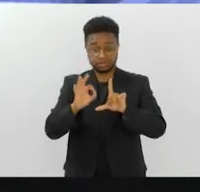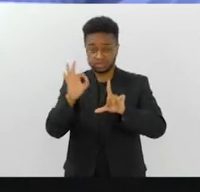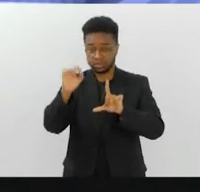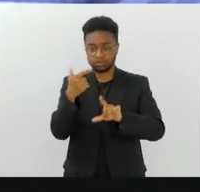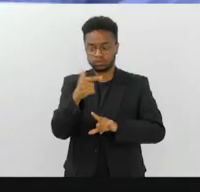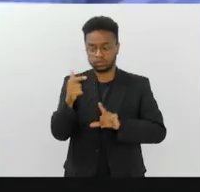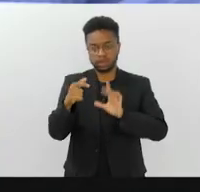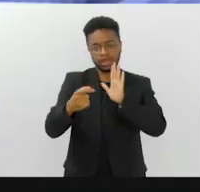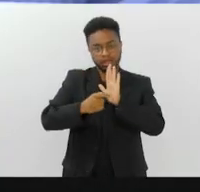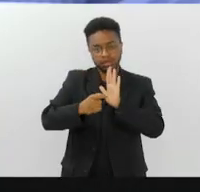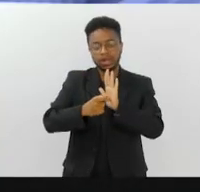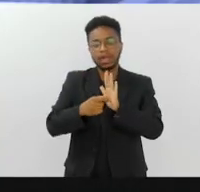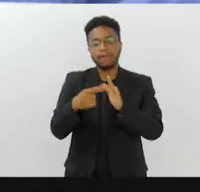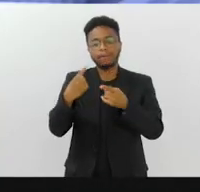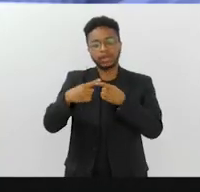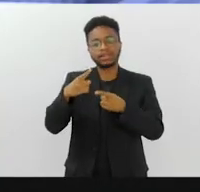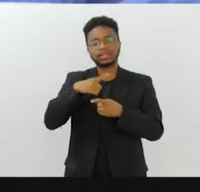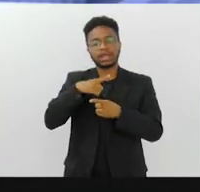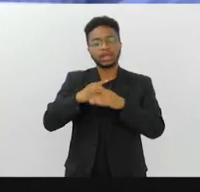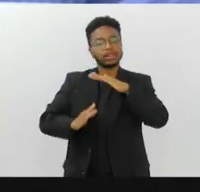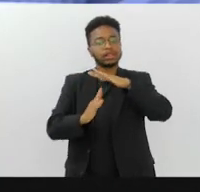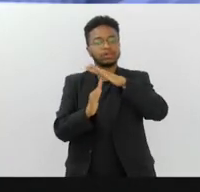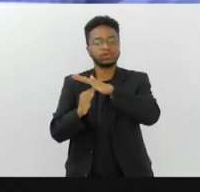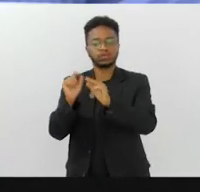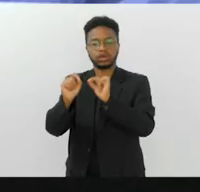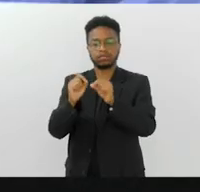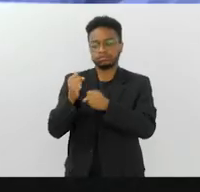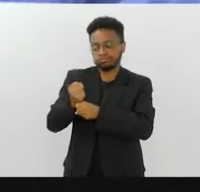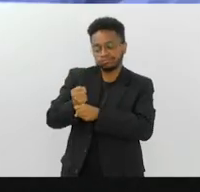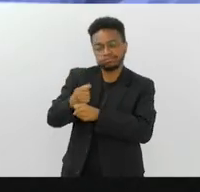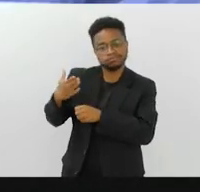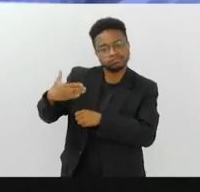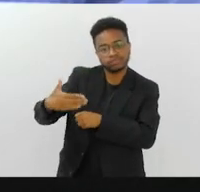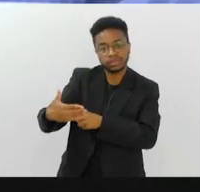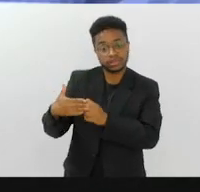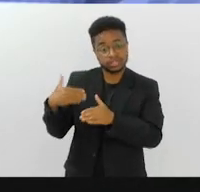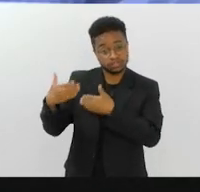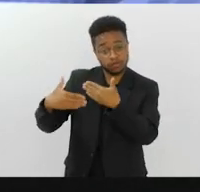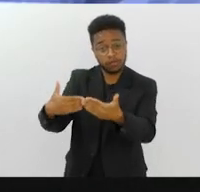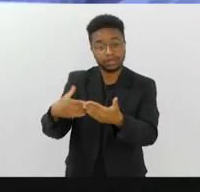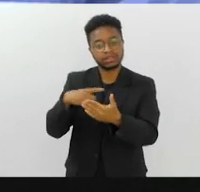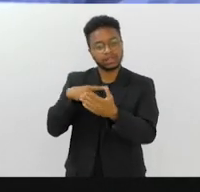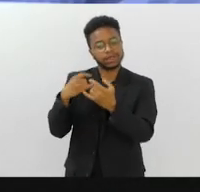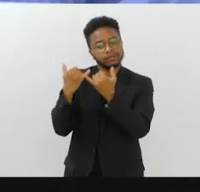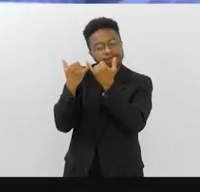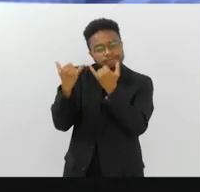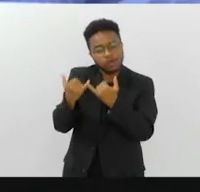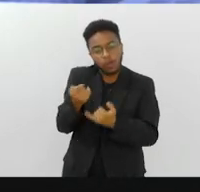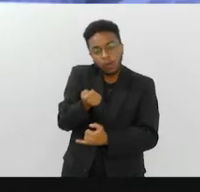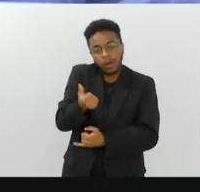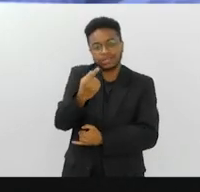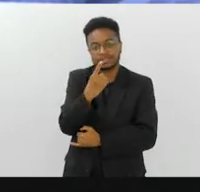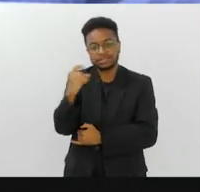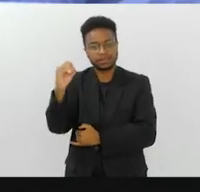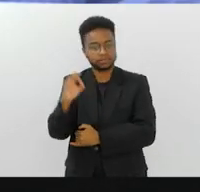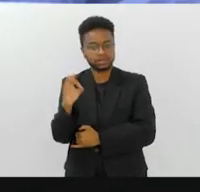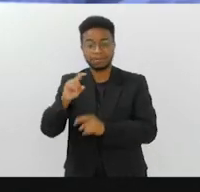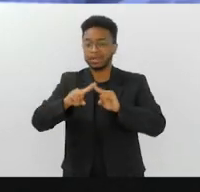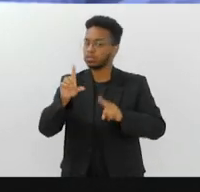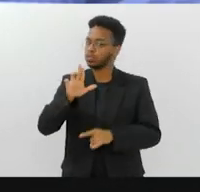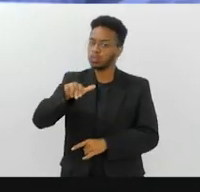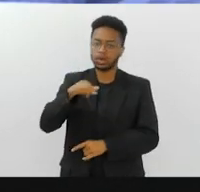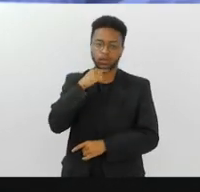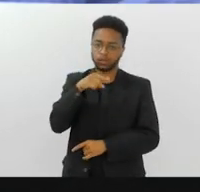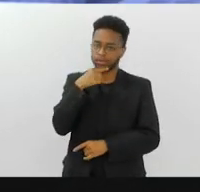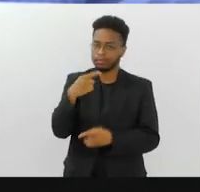ele é uma curva é um limite que a cada ano que passa que vai se desenvolvendo ele chega mais próximo do 100% mas ele nunca vai chegar porque